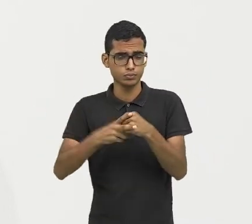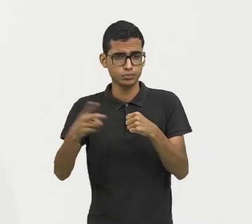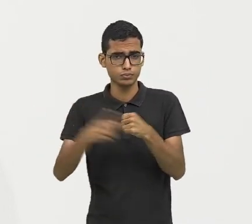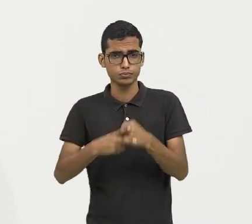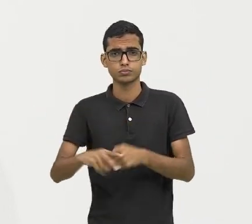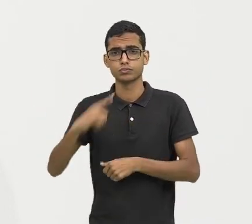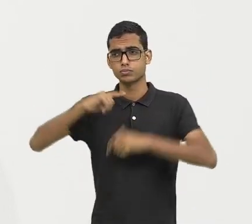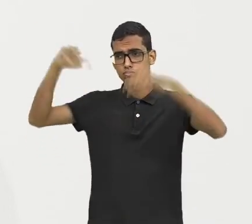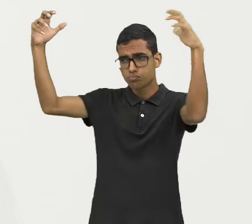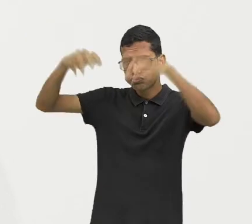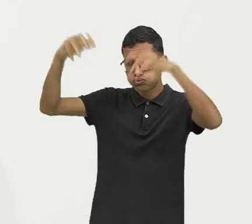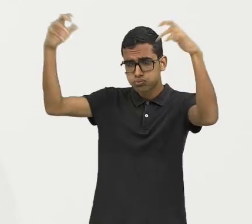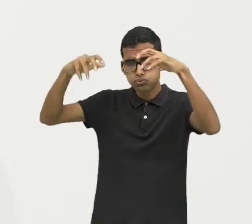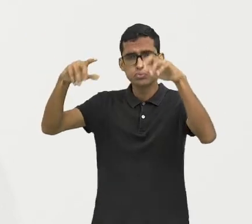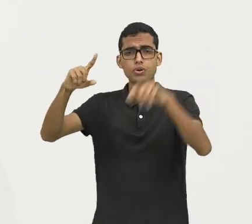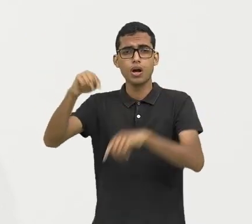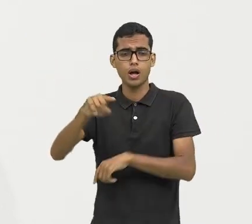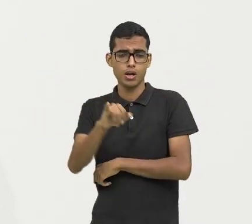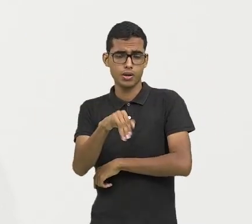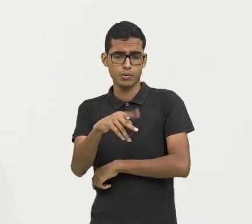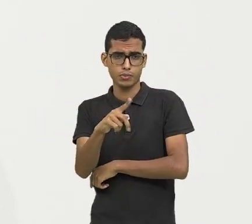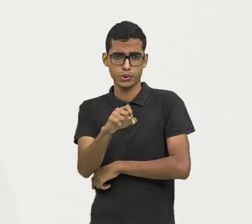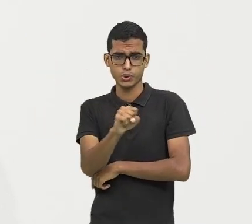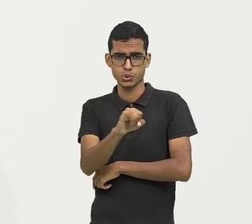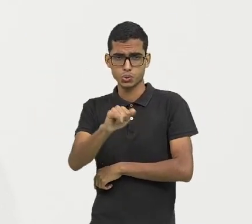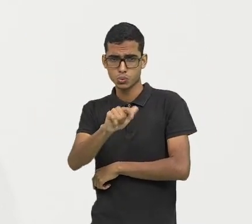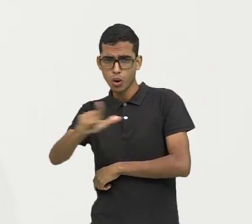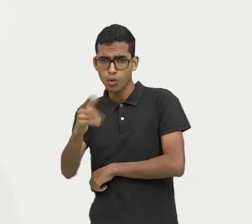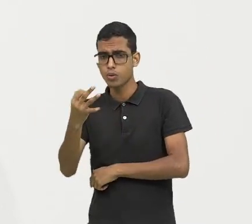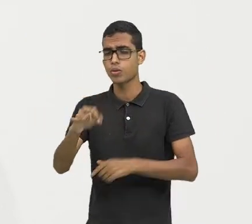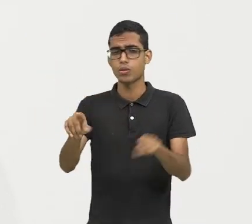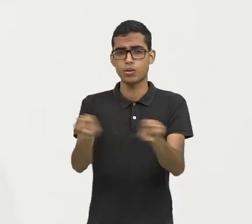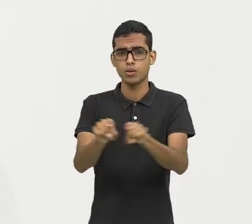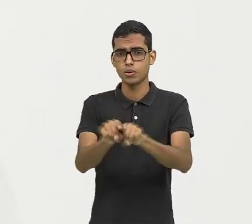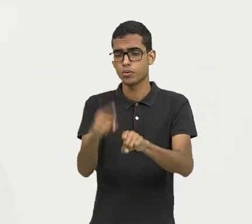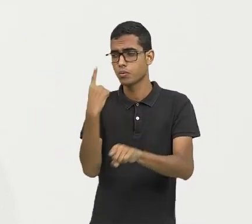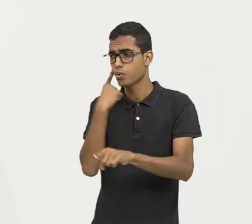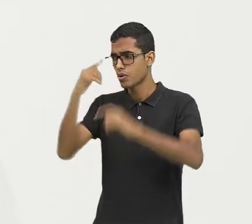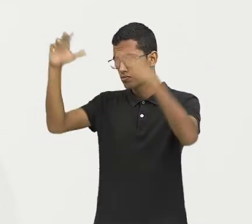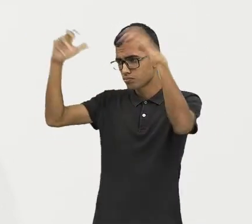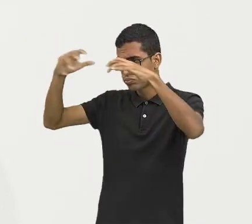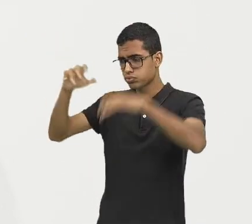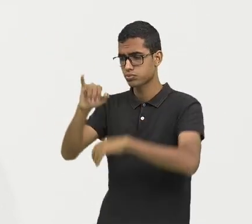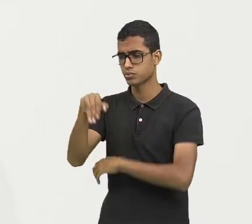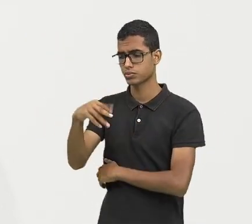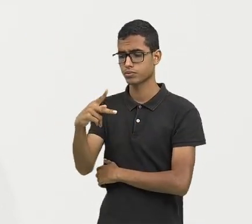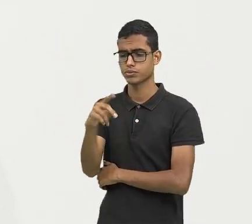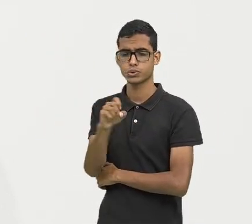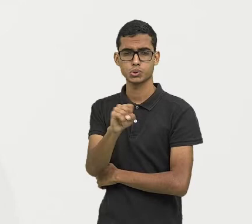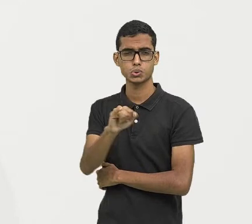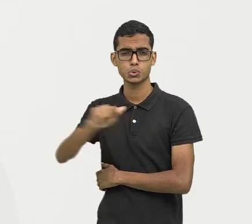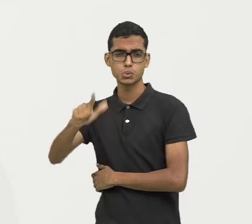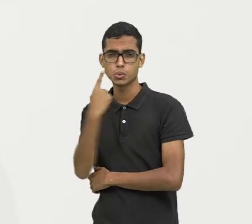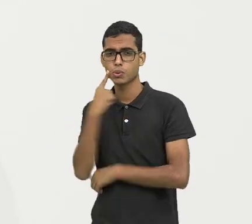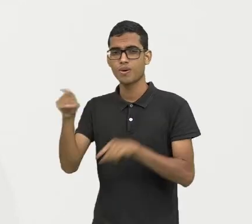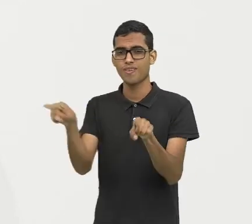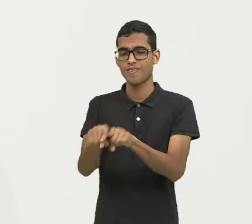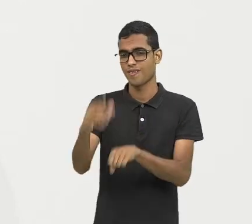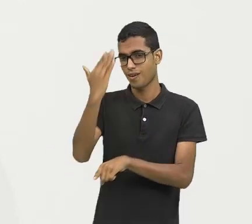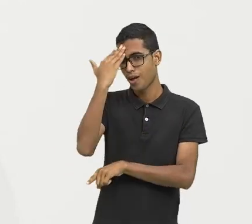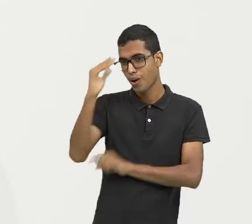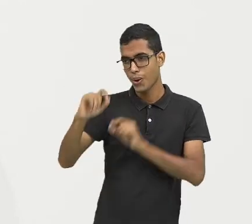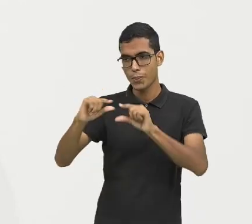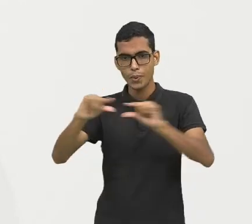chover, é um verbo impessoal, certo? Chover é um verbo impessoal, então sabemos que